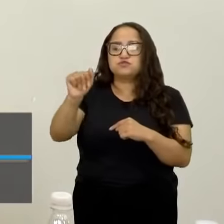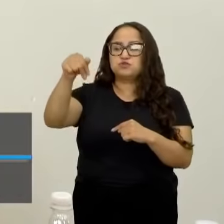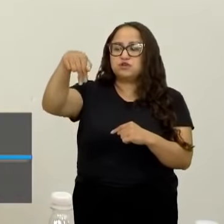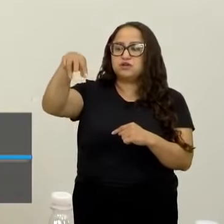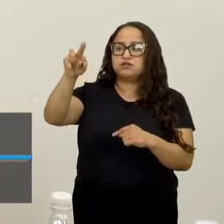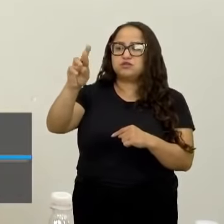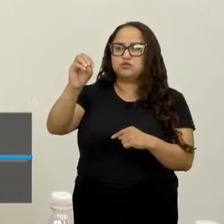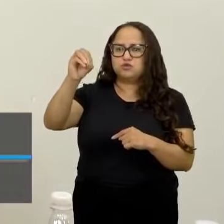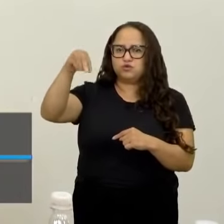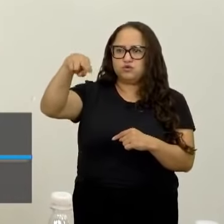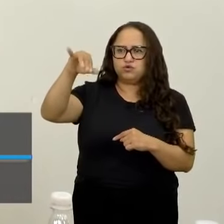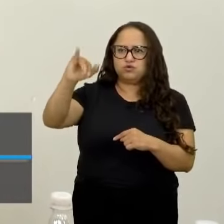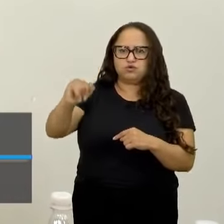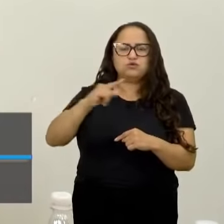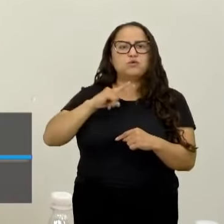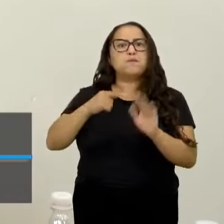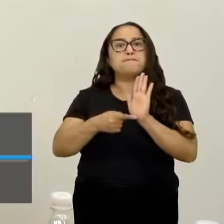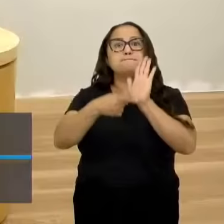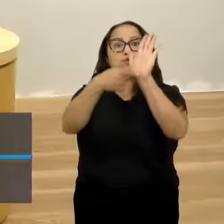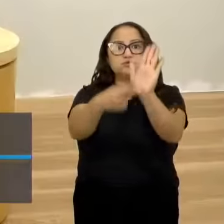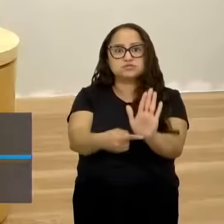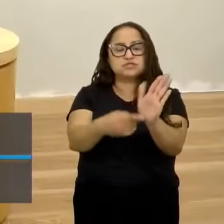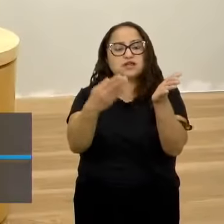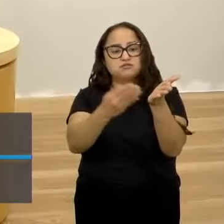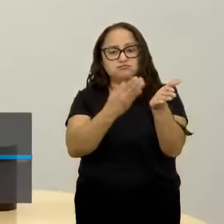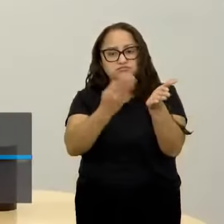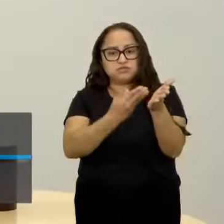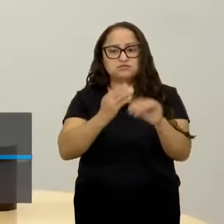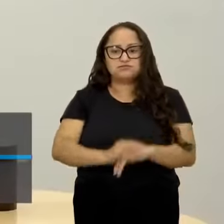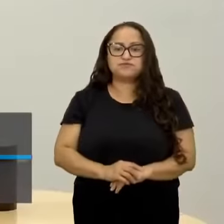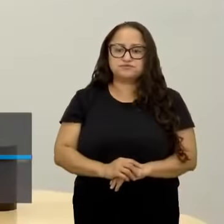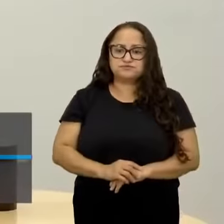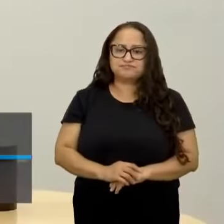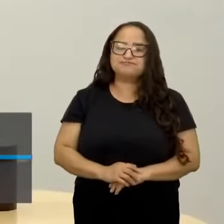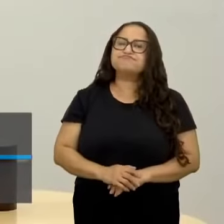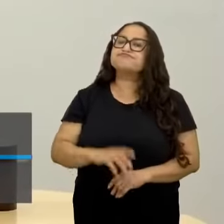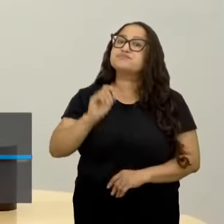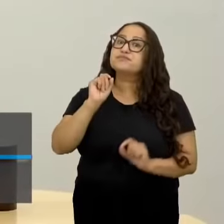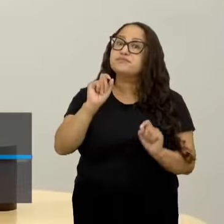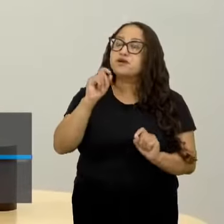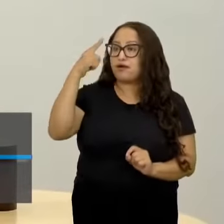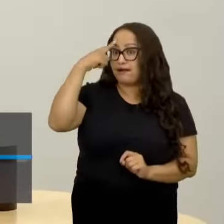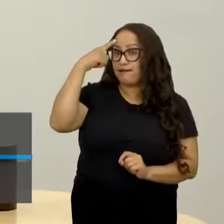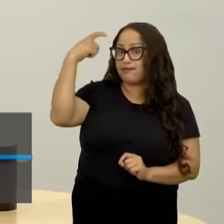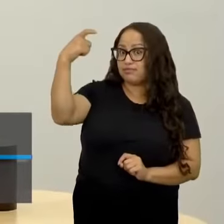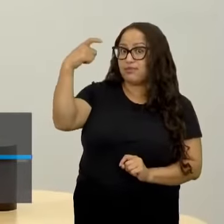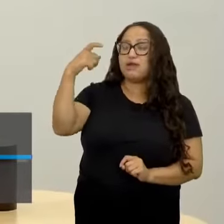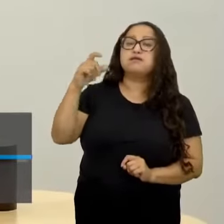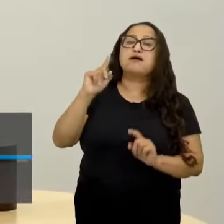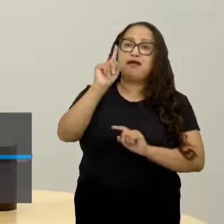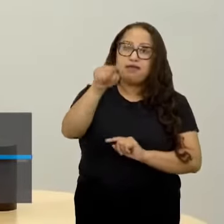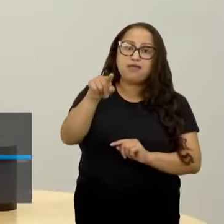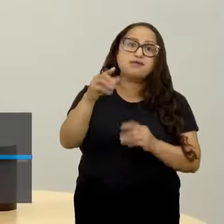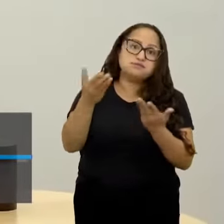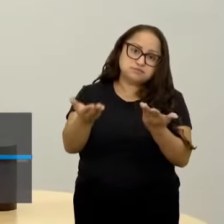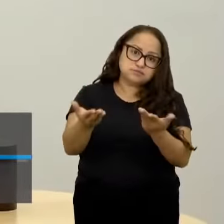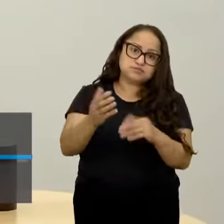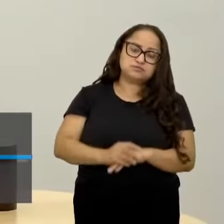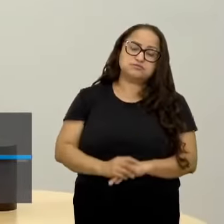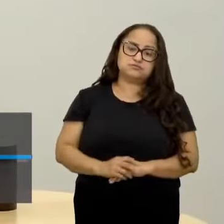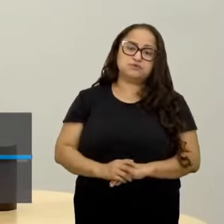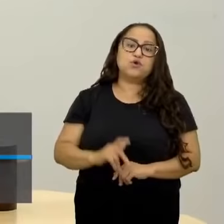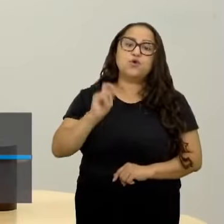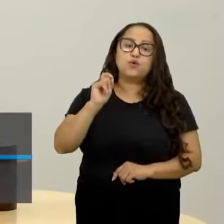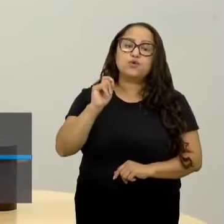a advogar uma obra excelente a ideia do gênero resenha Exatamente é essa resenha